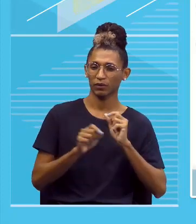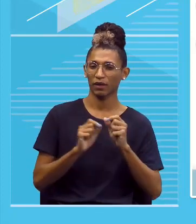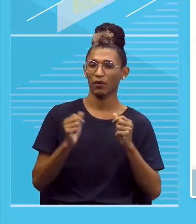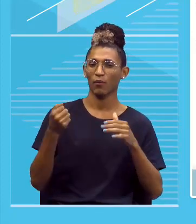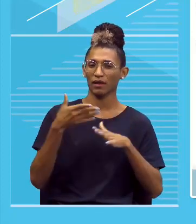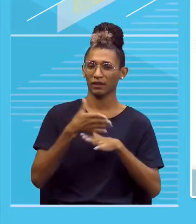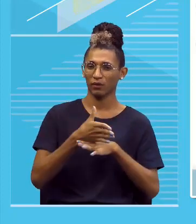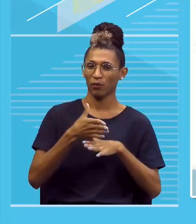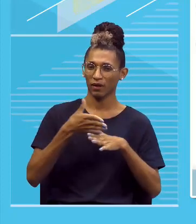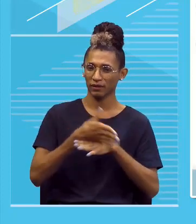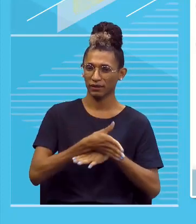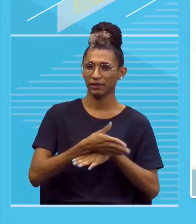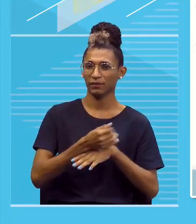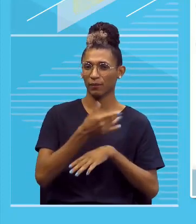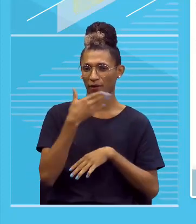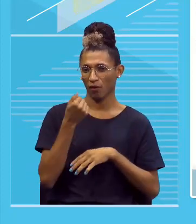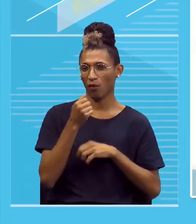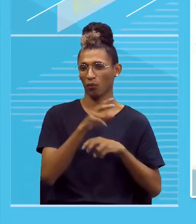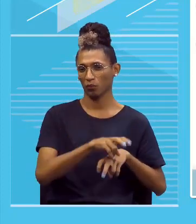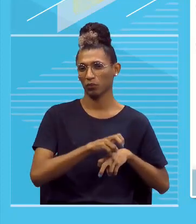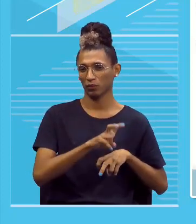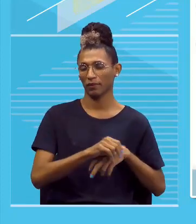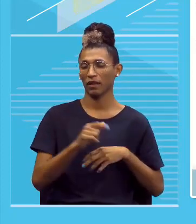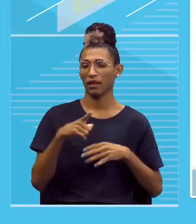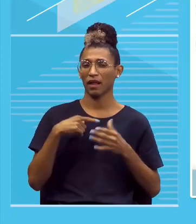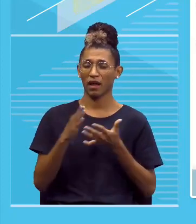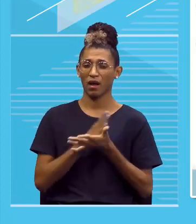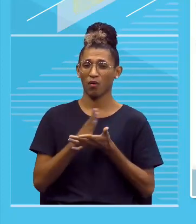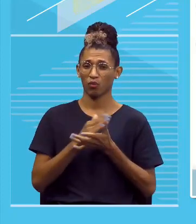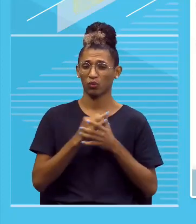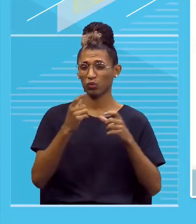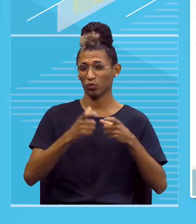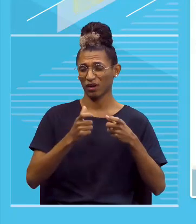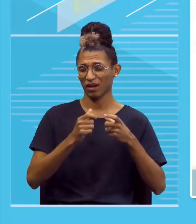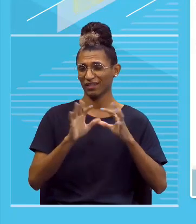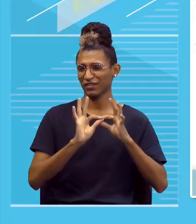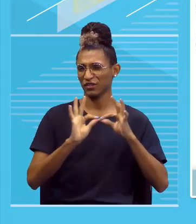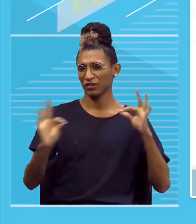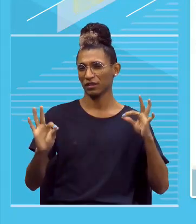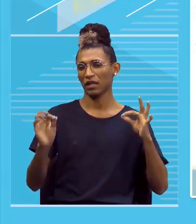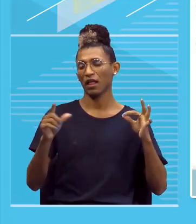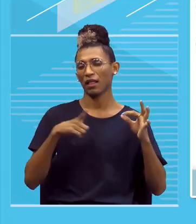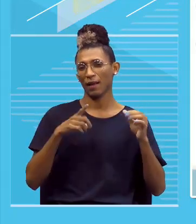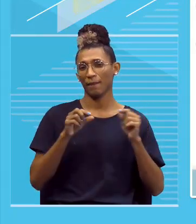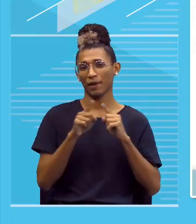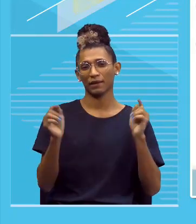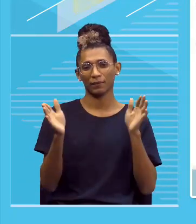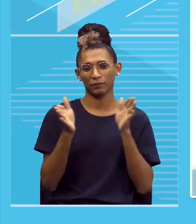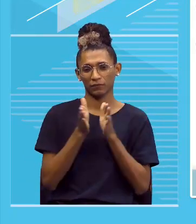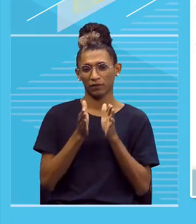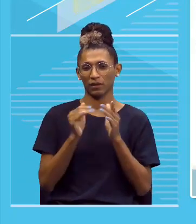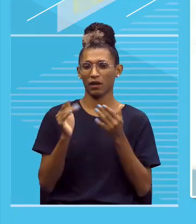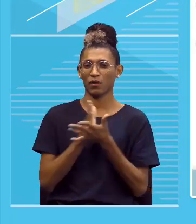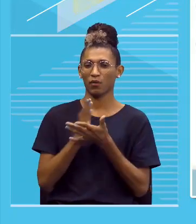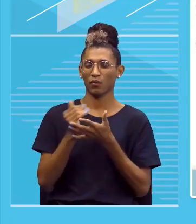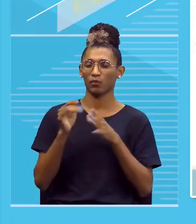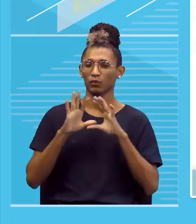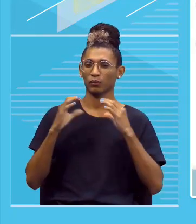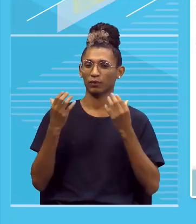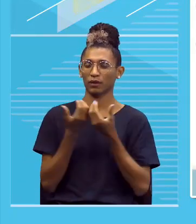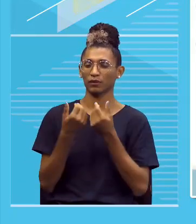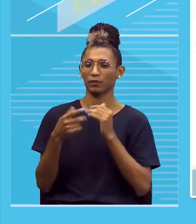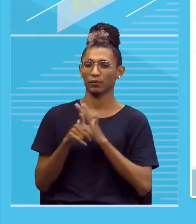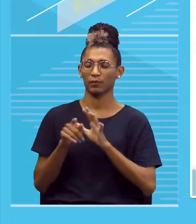ainda existem lugares rurais isolados existem muito pouco as comunidades rurais